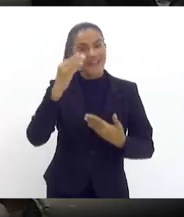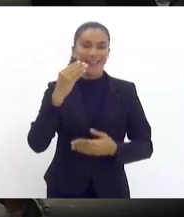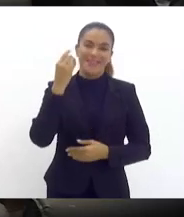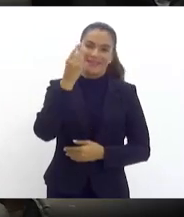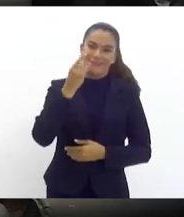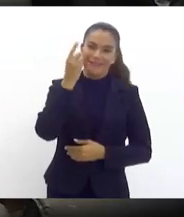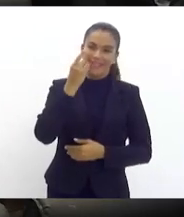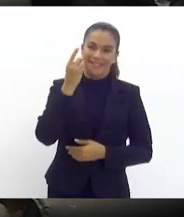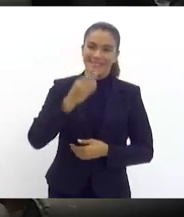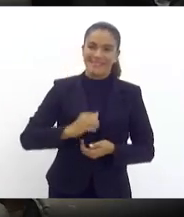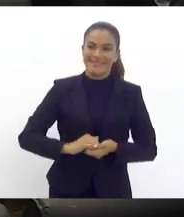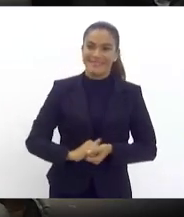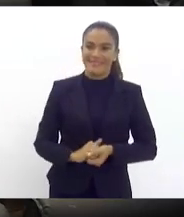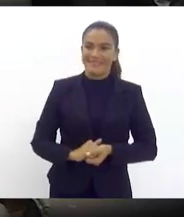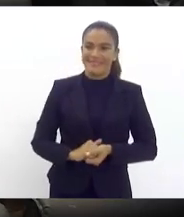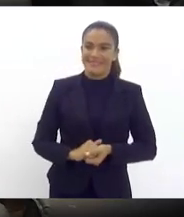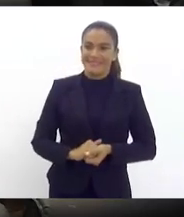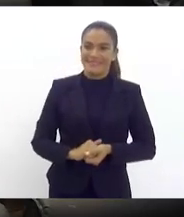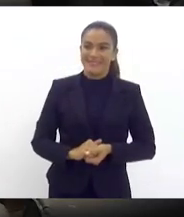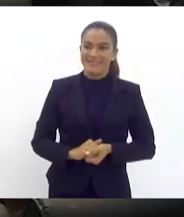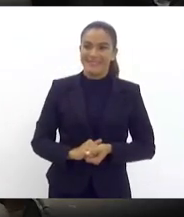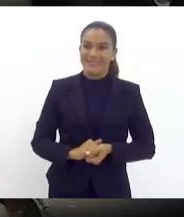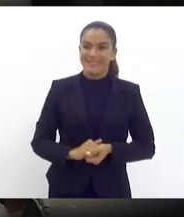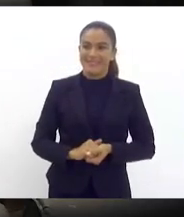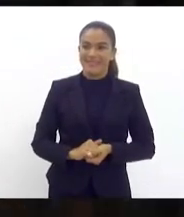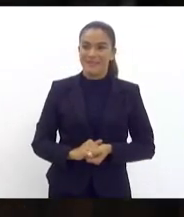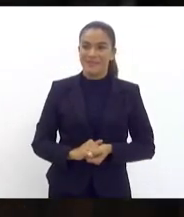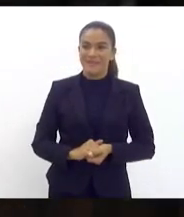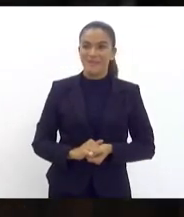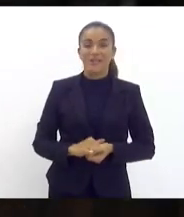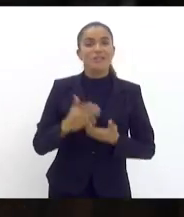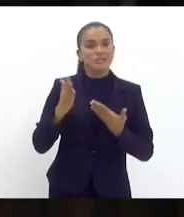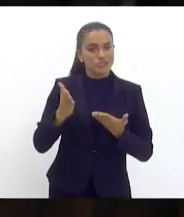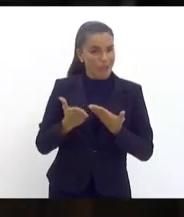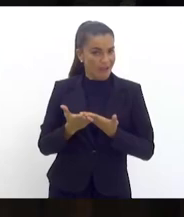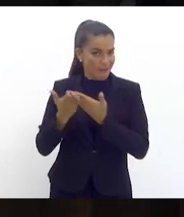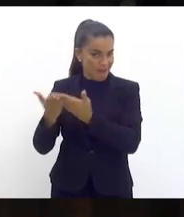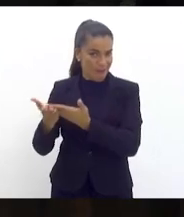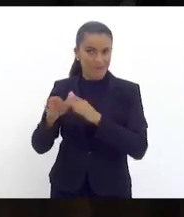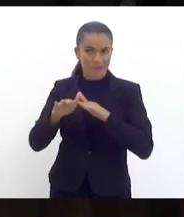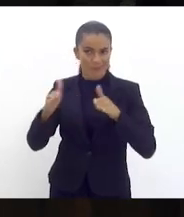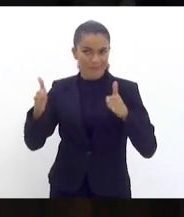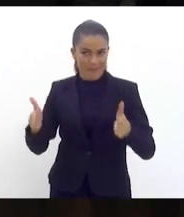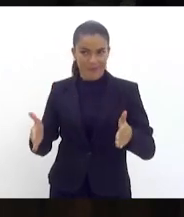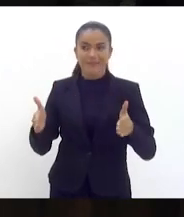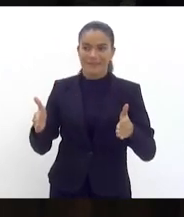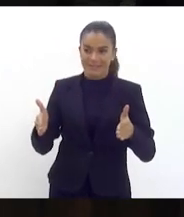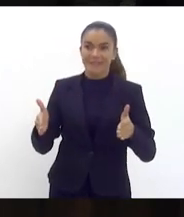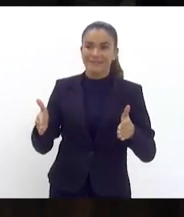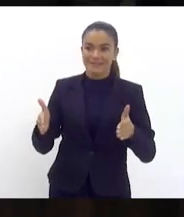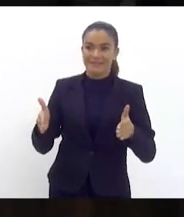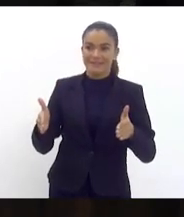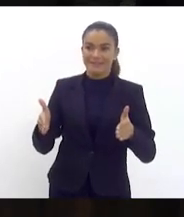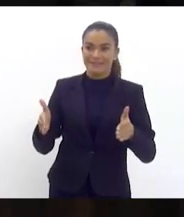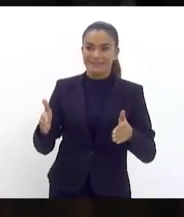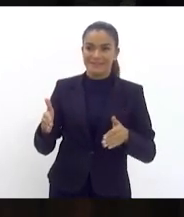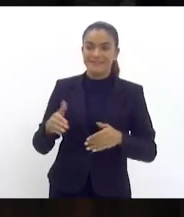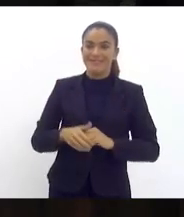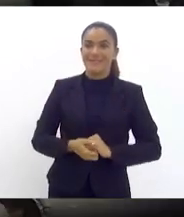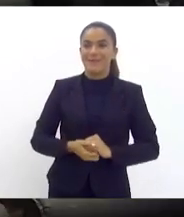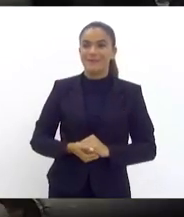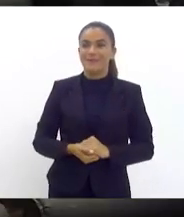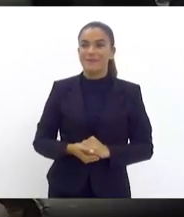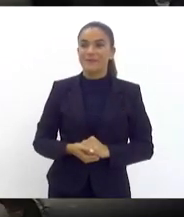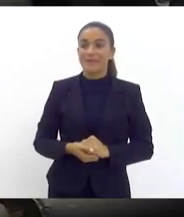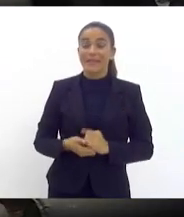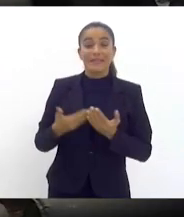Marta. Deputada. Por favor. Já encaminhei aqui a mesa para poder a gente dar celeridade. Obrigada mais uma vez. Bom,